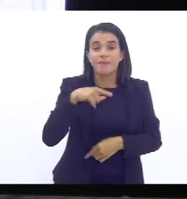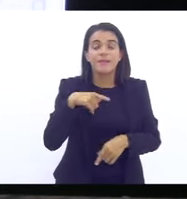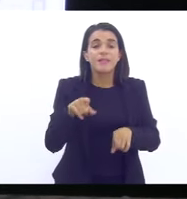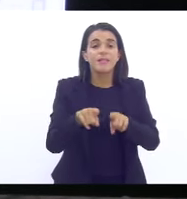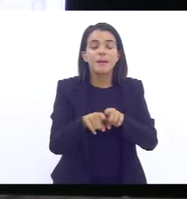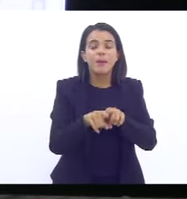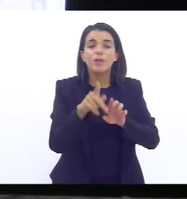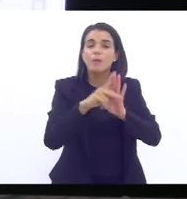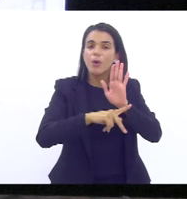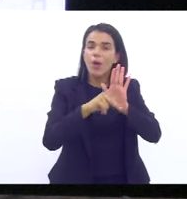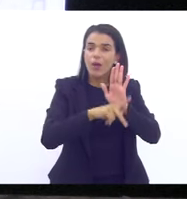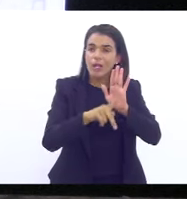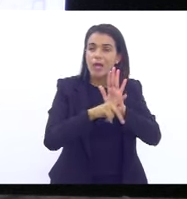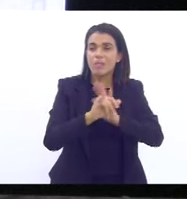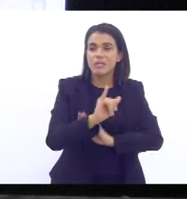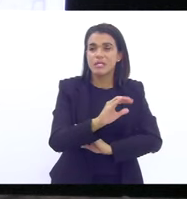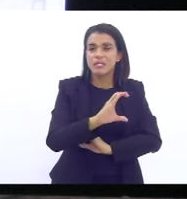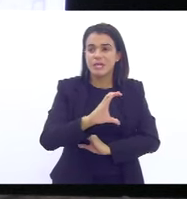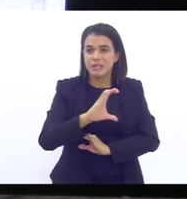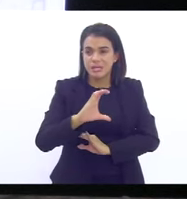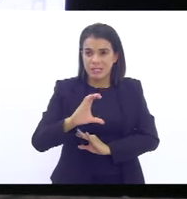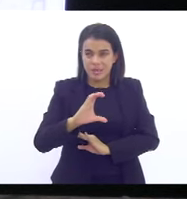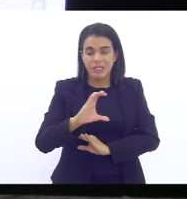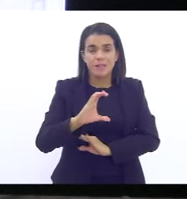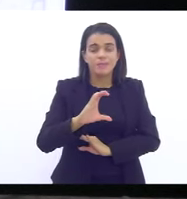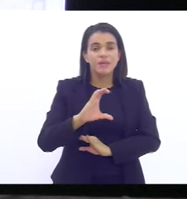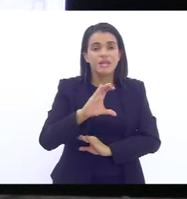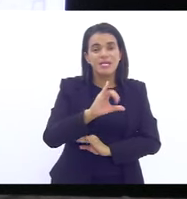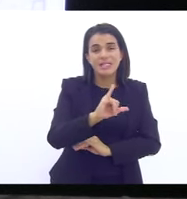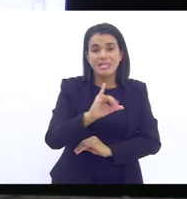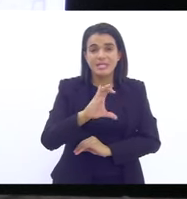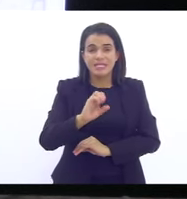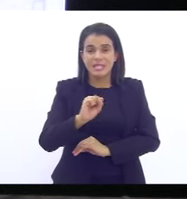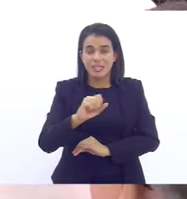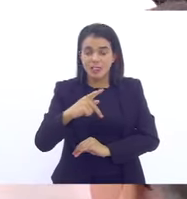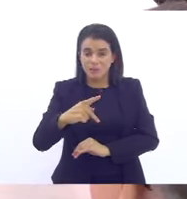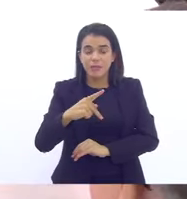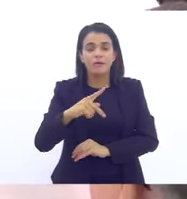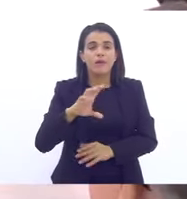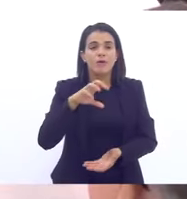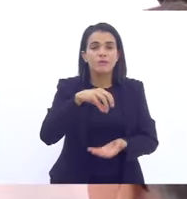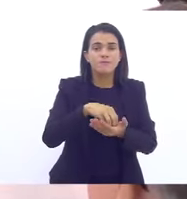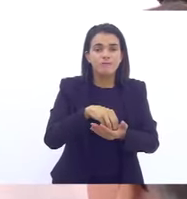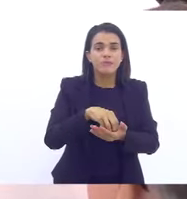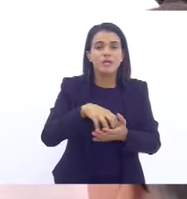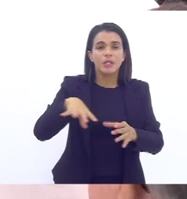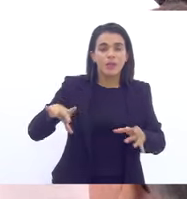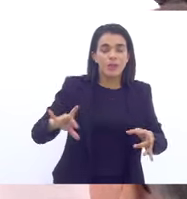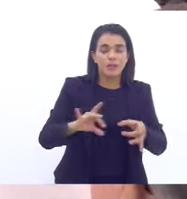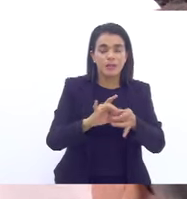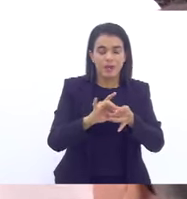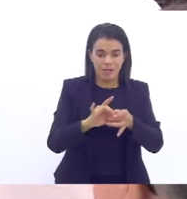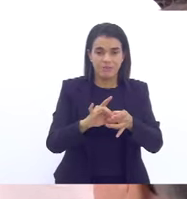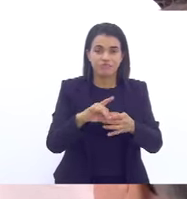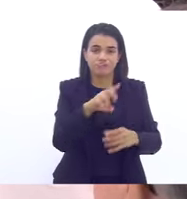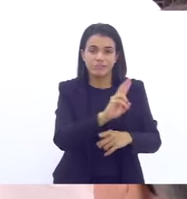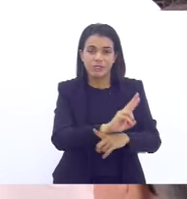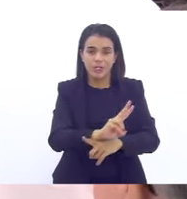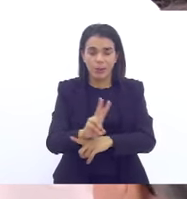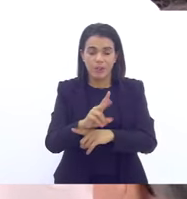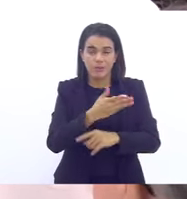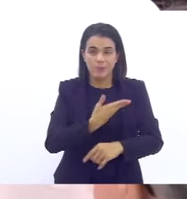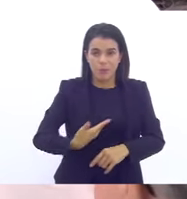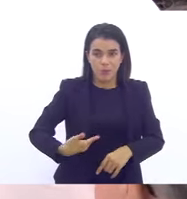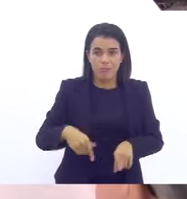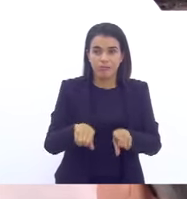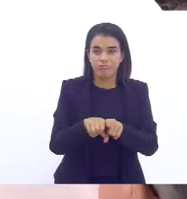fornecimento de energia do CICC, do CISP, que é o Centro Integrado de Segurança Pública de Niterói, que teve falta de energia, a gente trabalhou com a concessionária